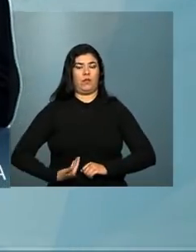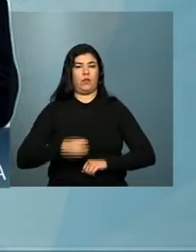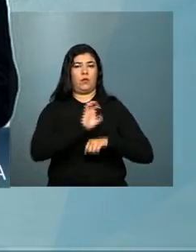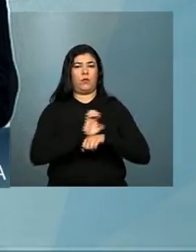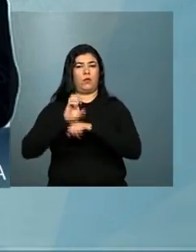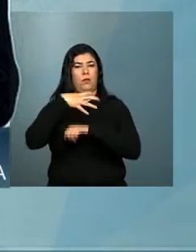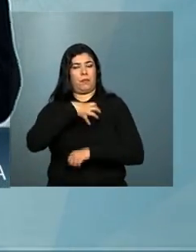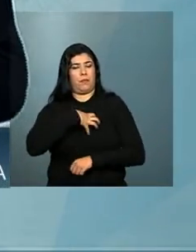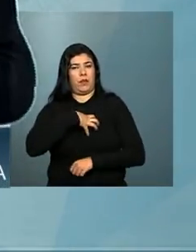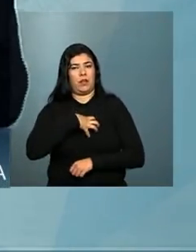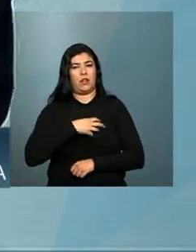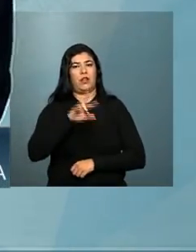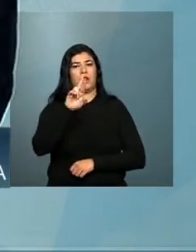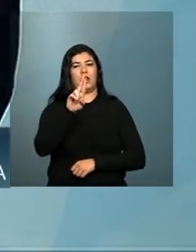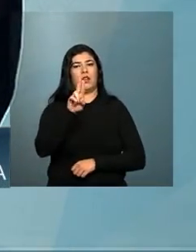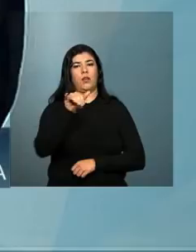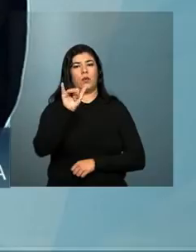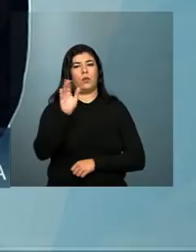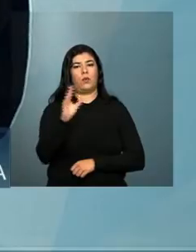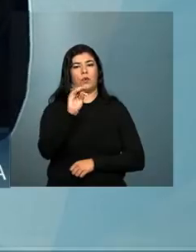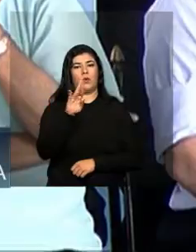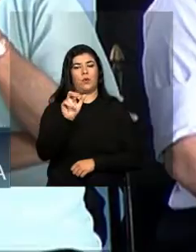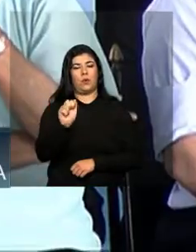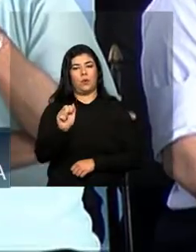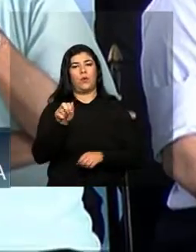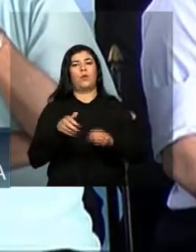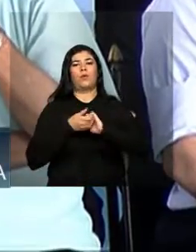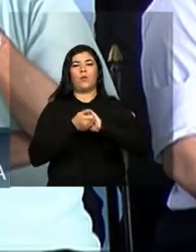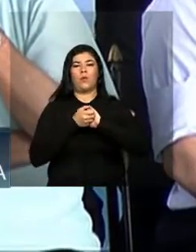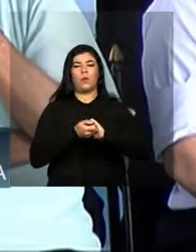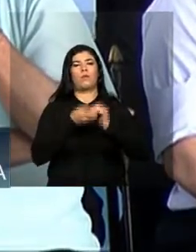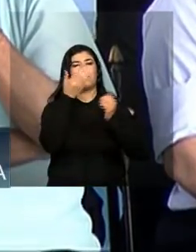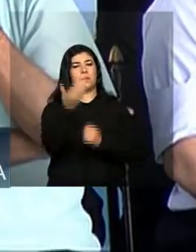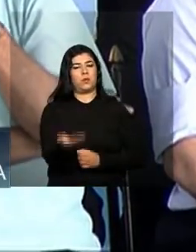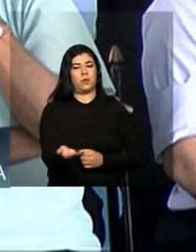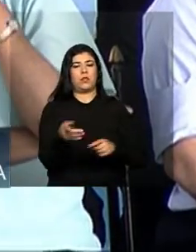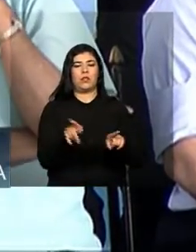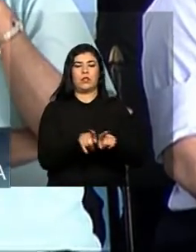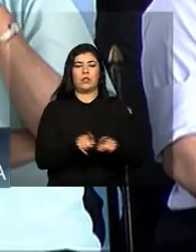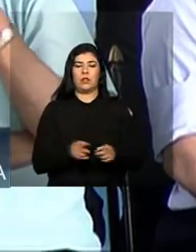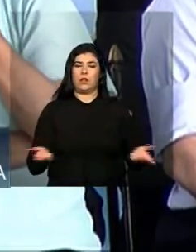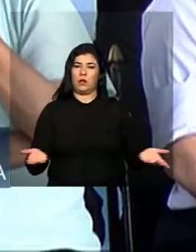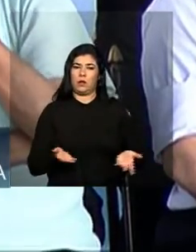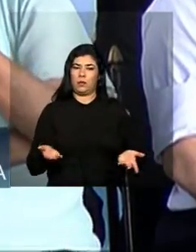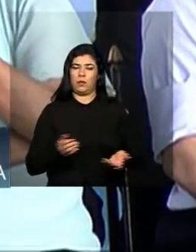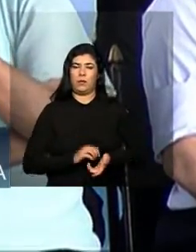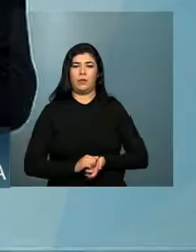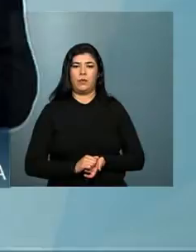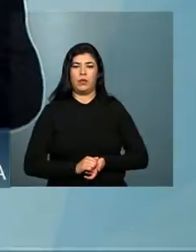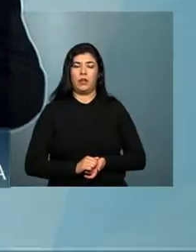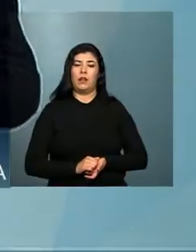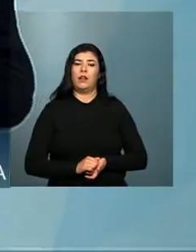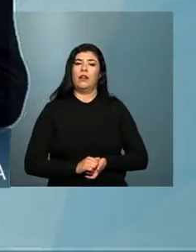Costa, que não cumprimentei no início. Cumprimento Vossa Excelência aqui neste palanque. E